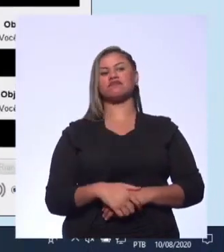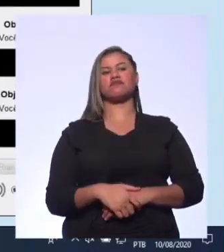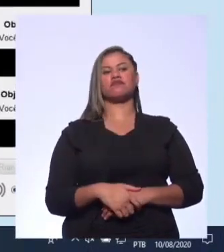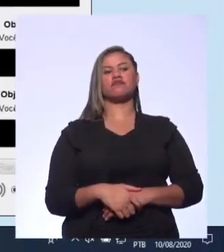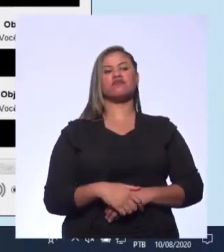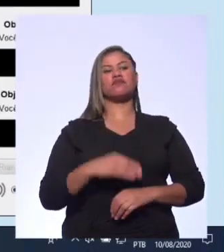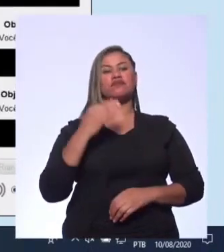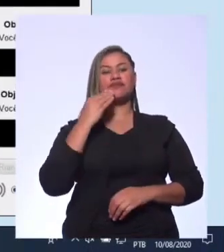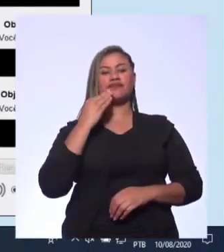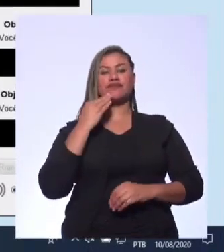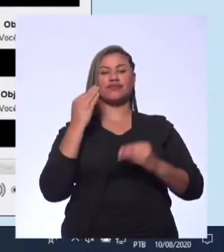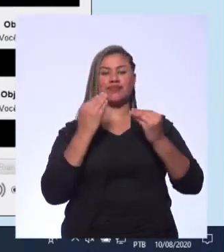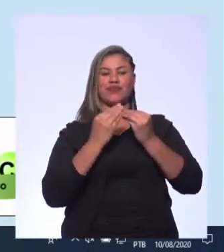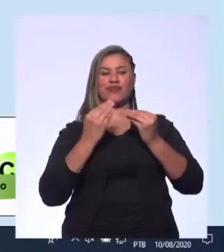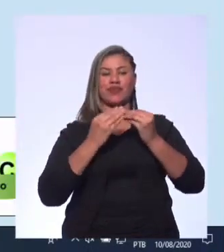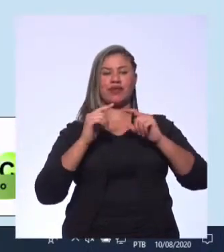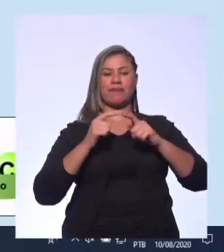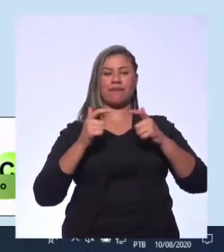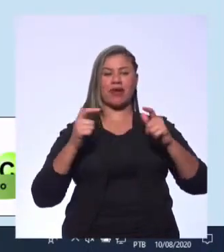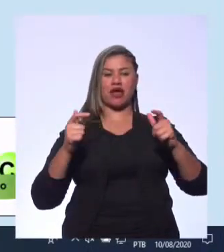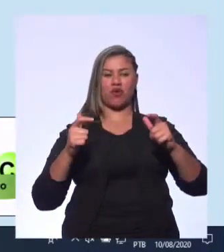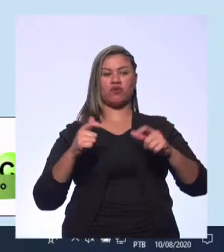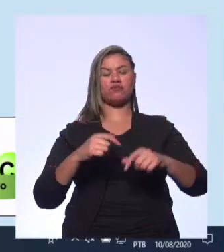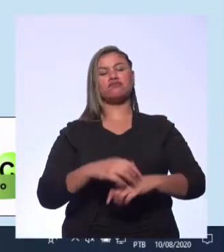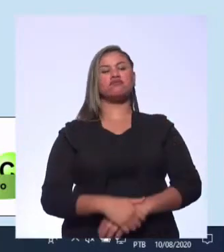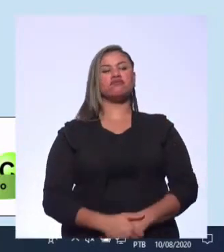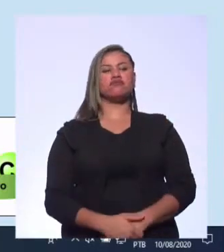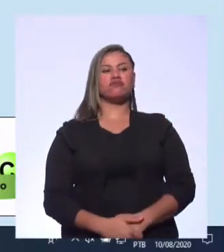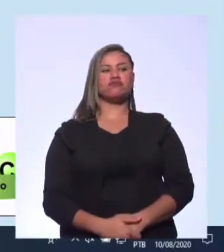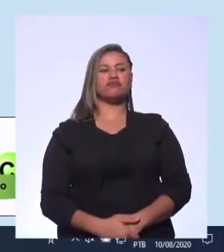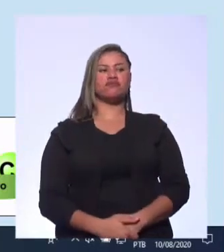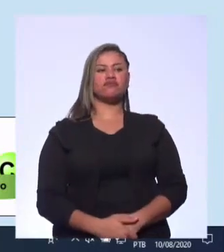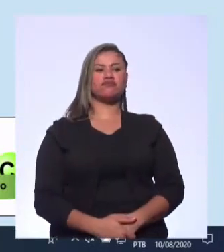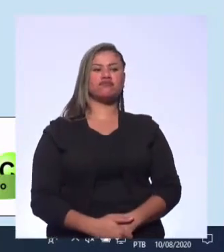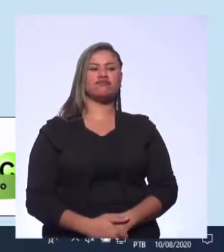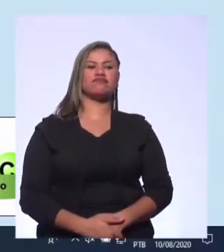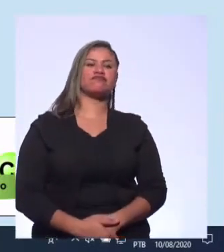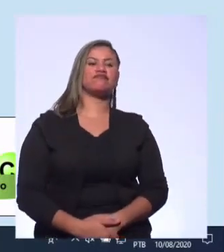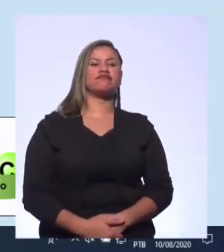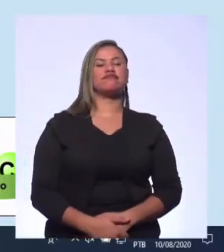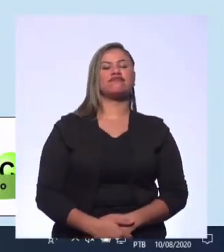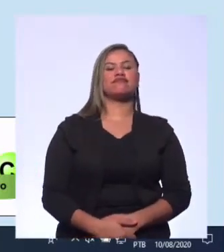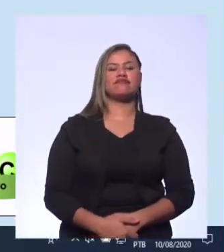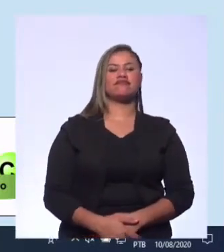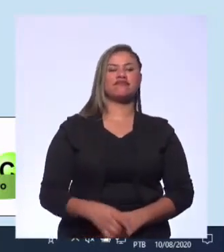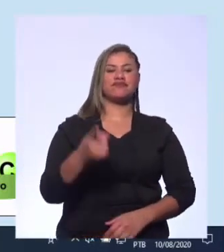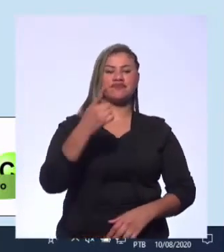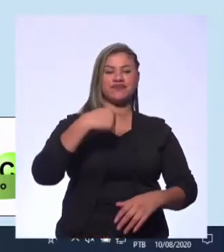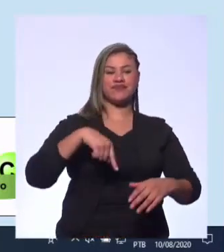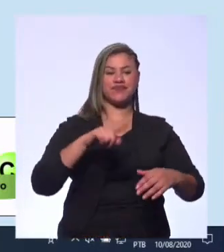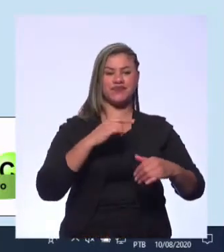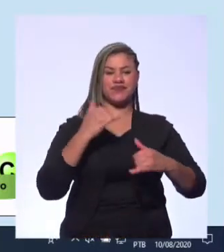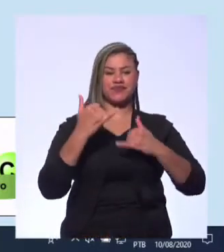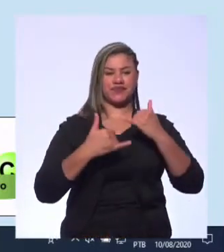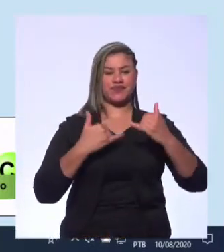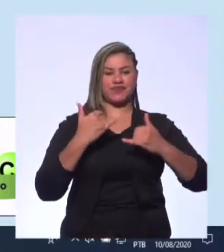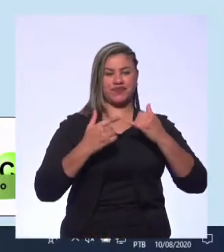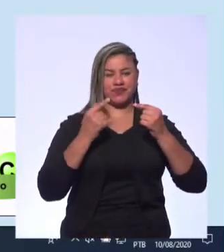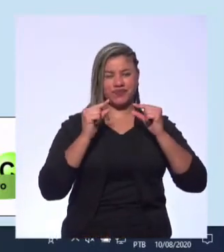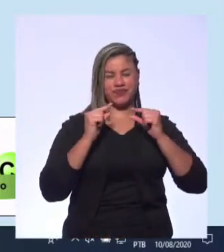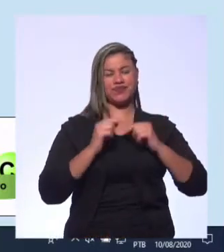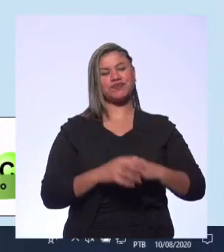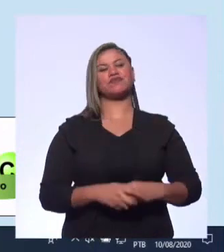maior? Vamos pegar aqui, ó. Só para a gente brincar um pouquinho. Se eu pegar um